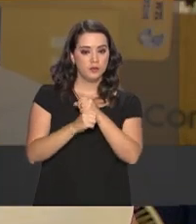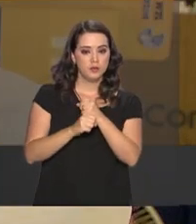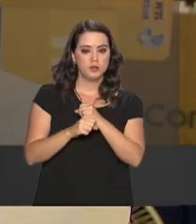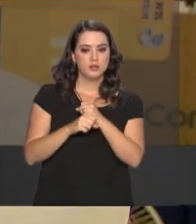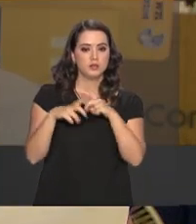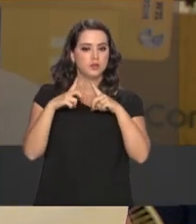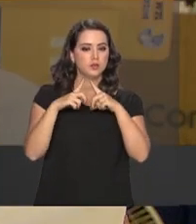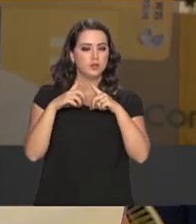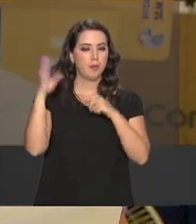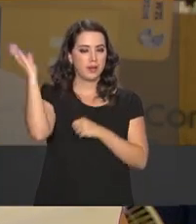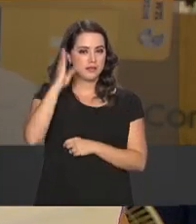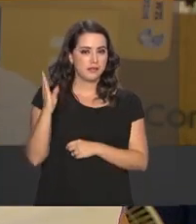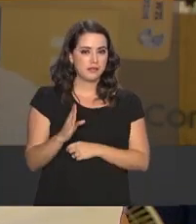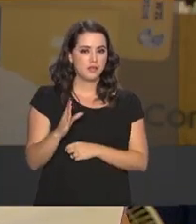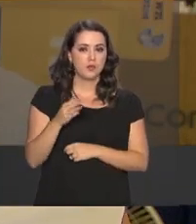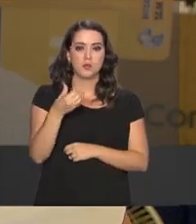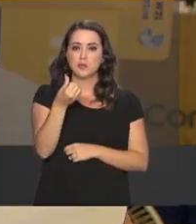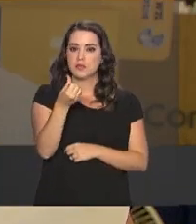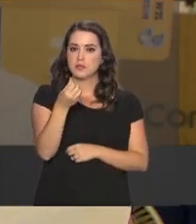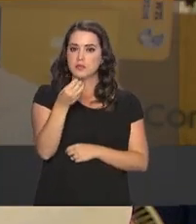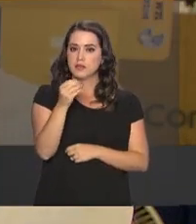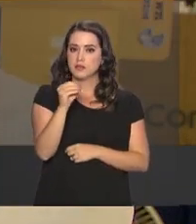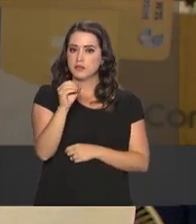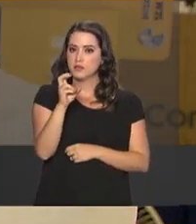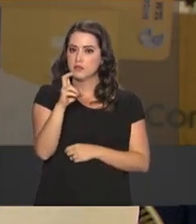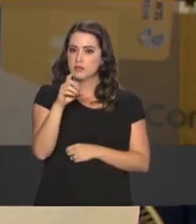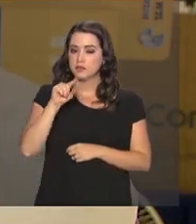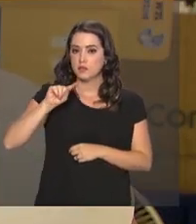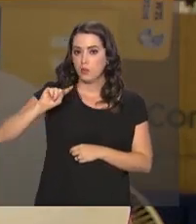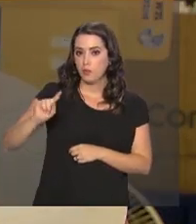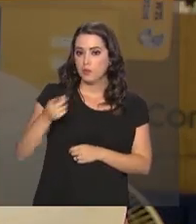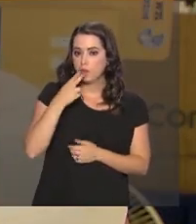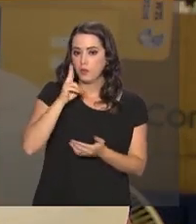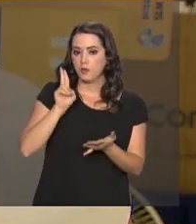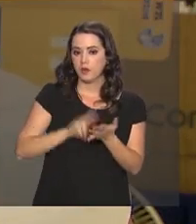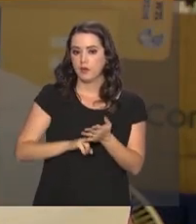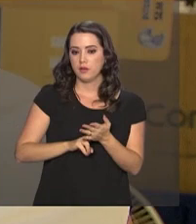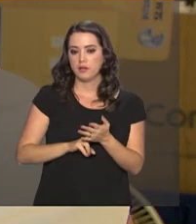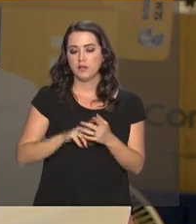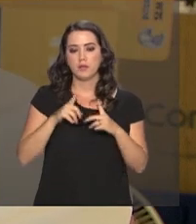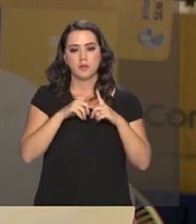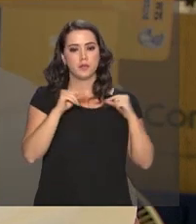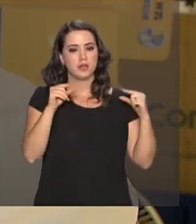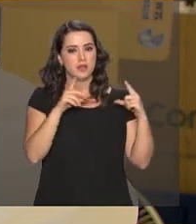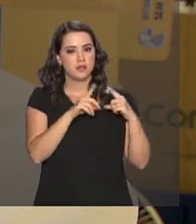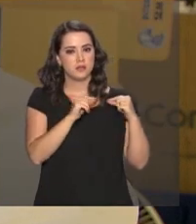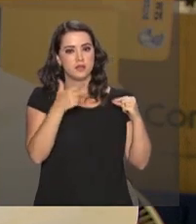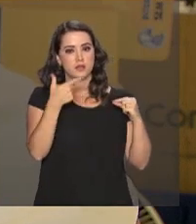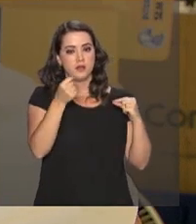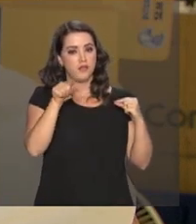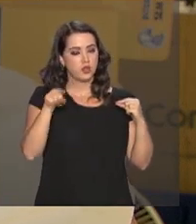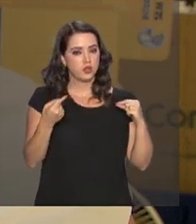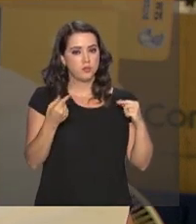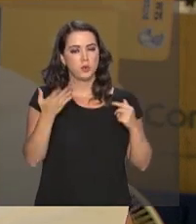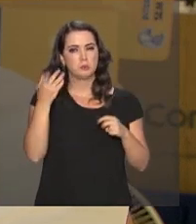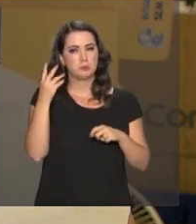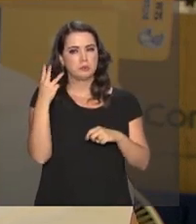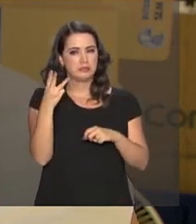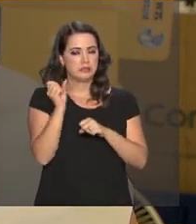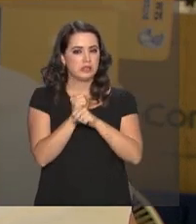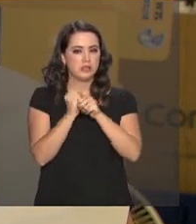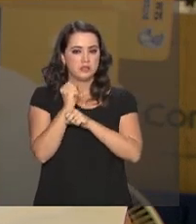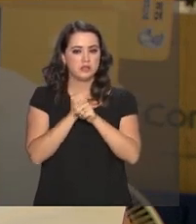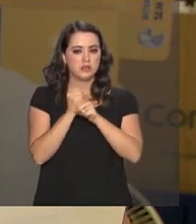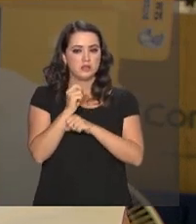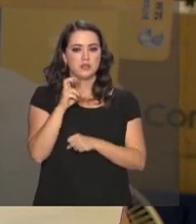brasil foram 605 mil cartas brasil brasília no passado 20 mil nos últimos três anos